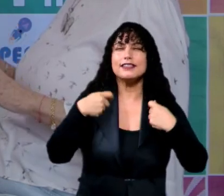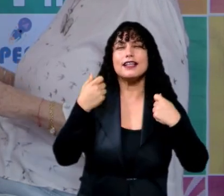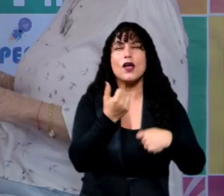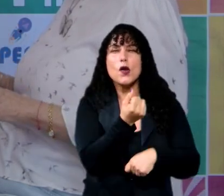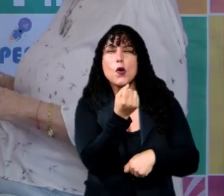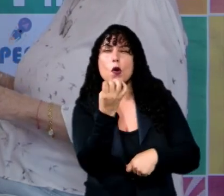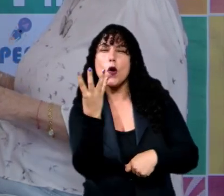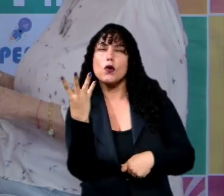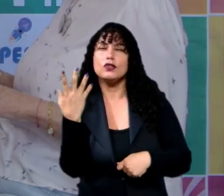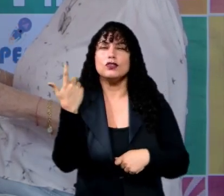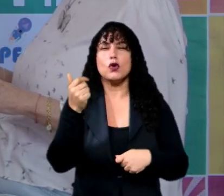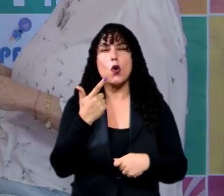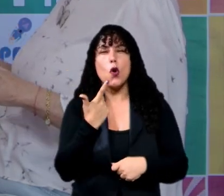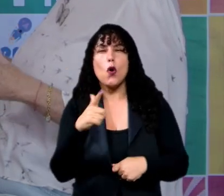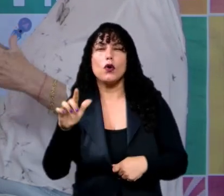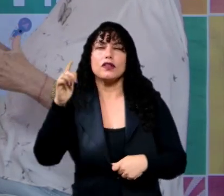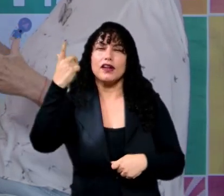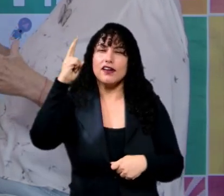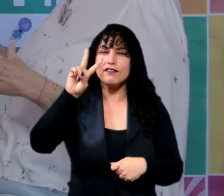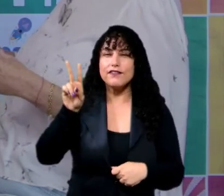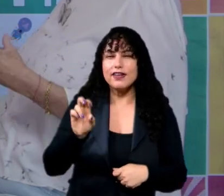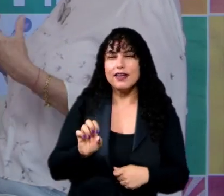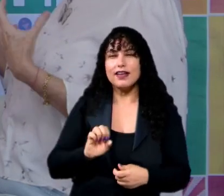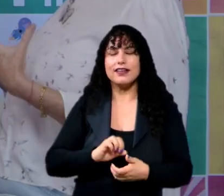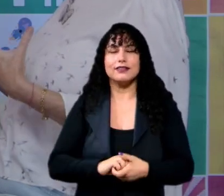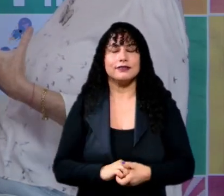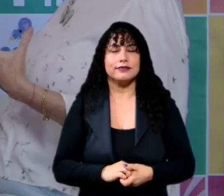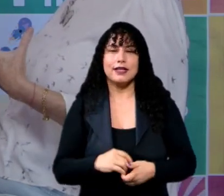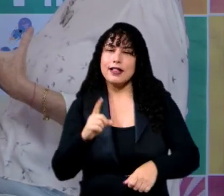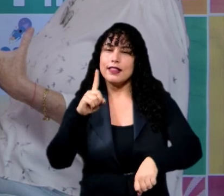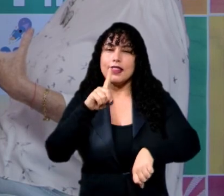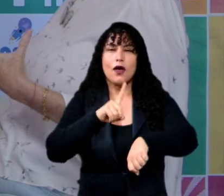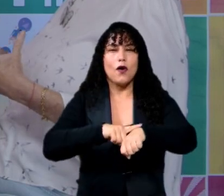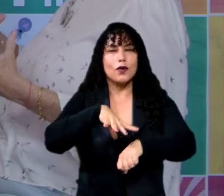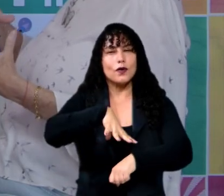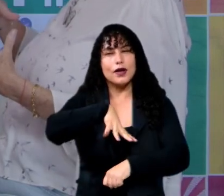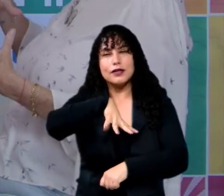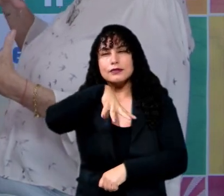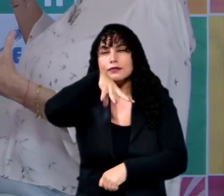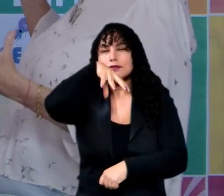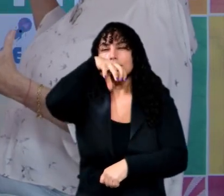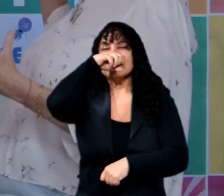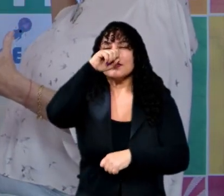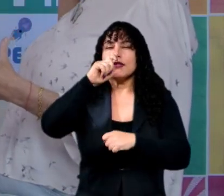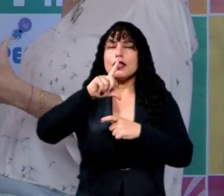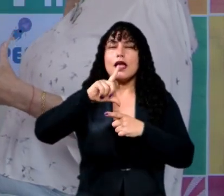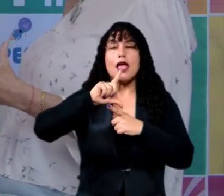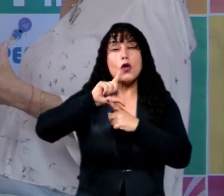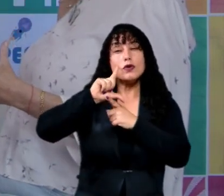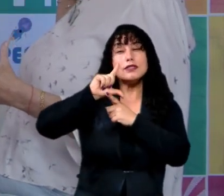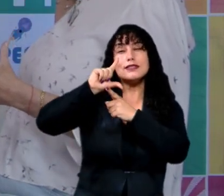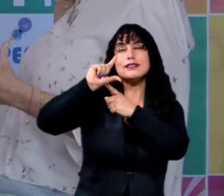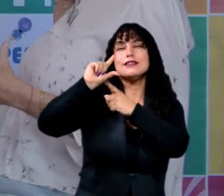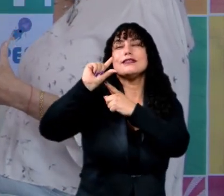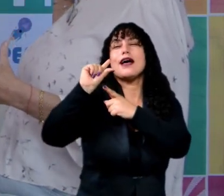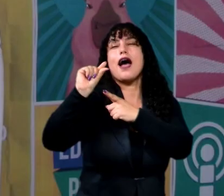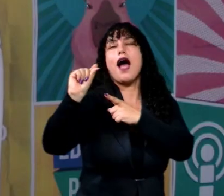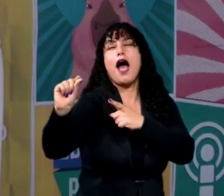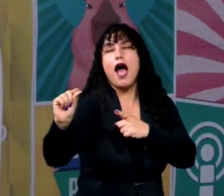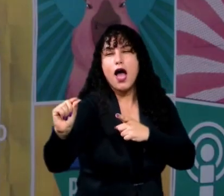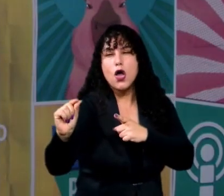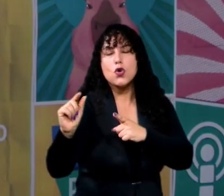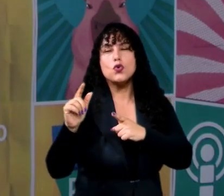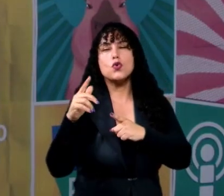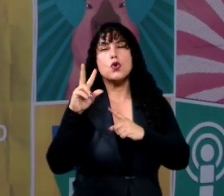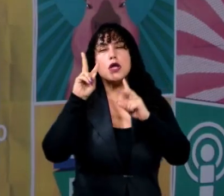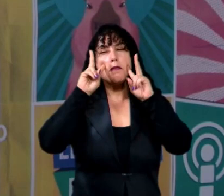outra outra vez. vez. Aí, na hora que eu respiro, eu saio da cena e